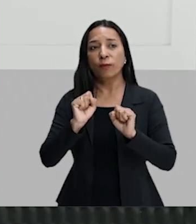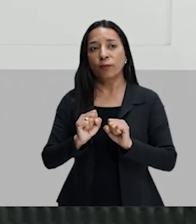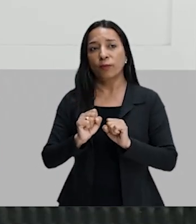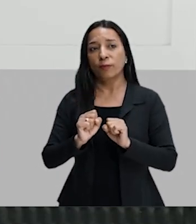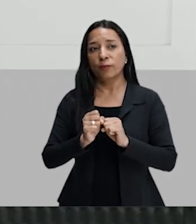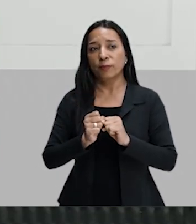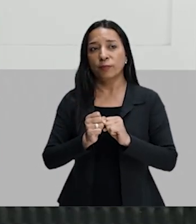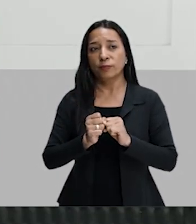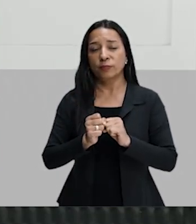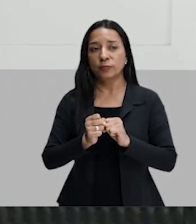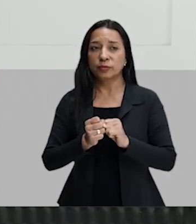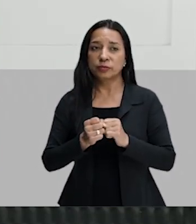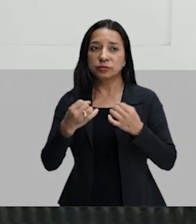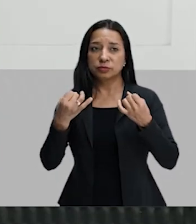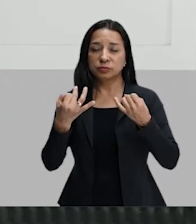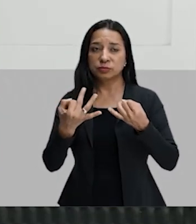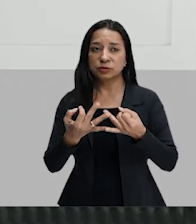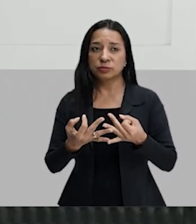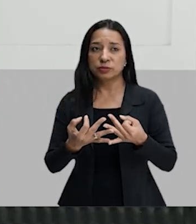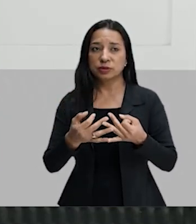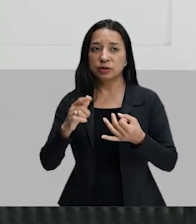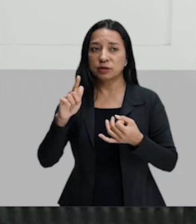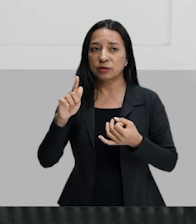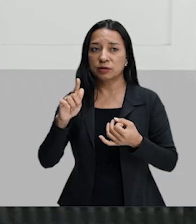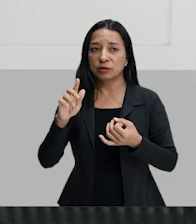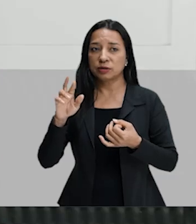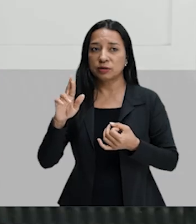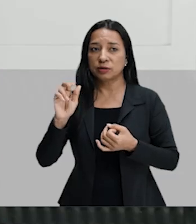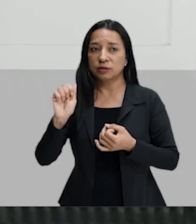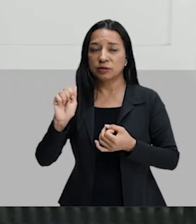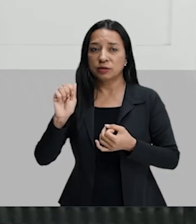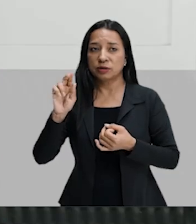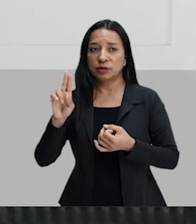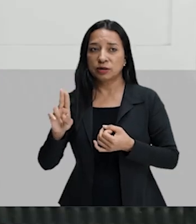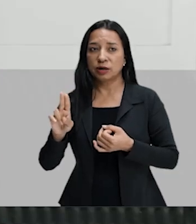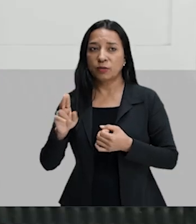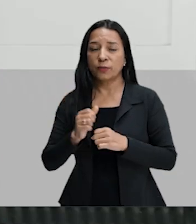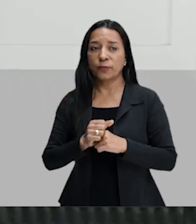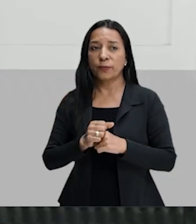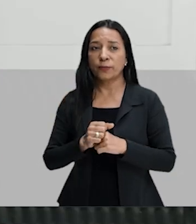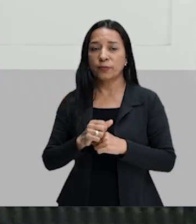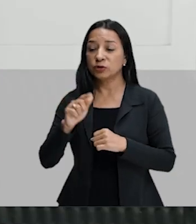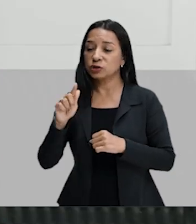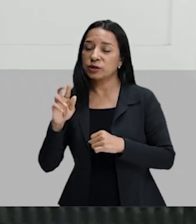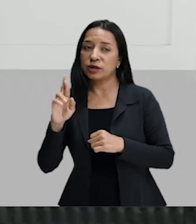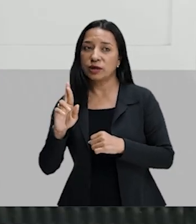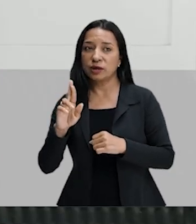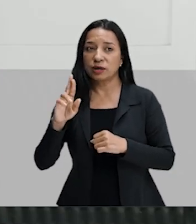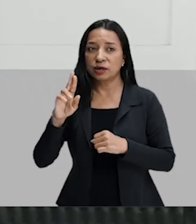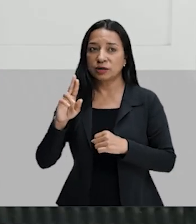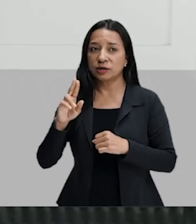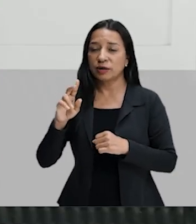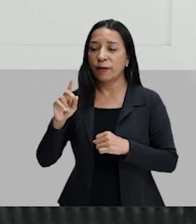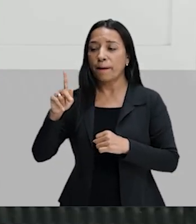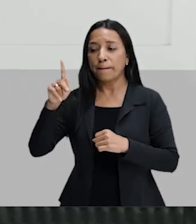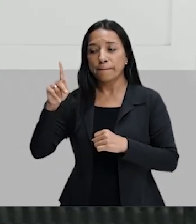dizer que o grau do polinômio p é igual a